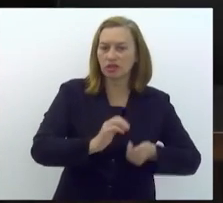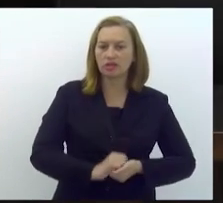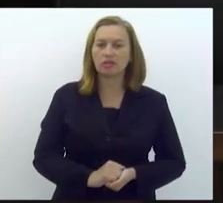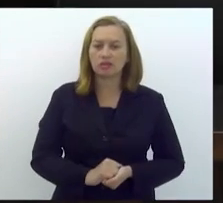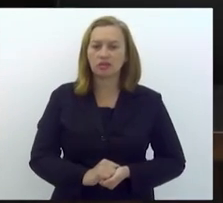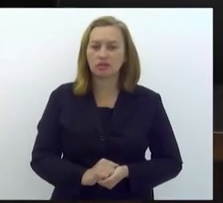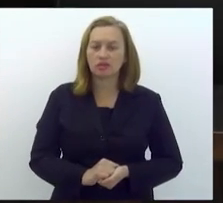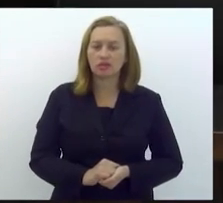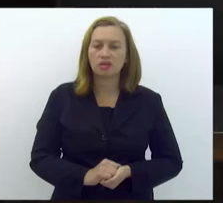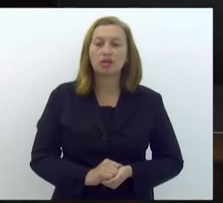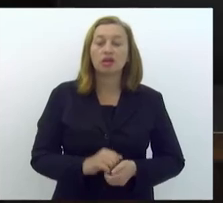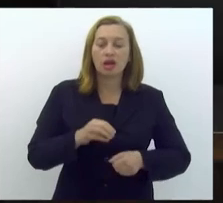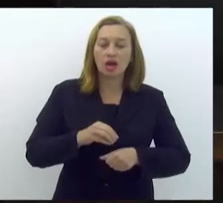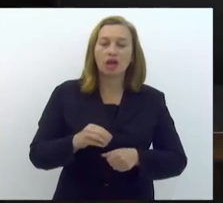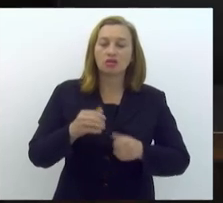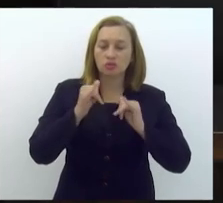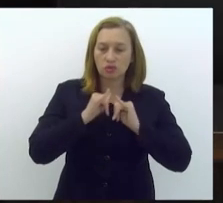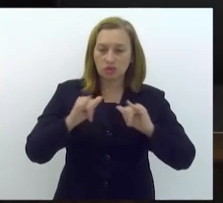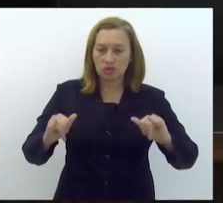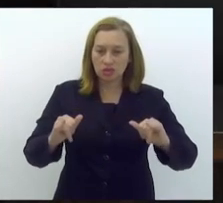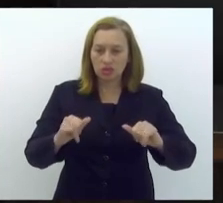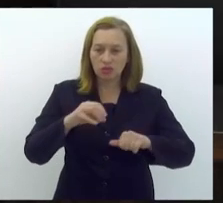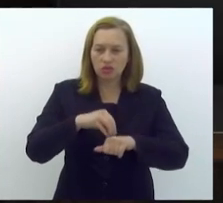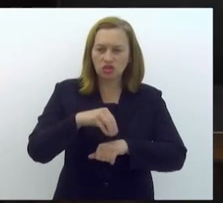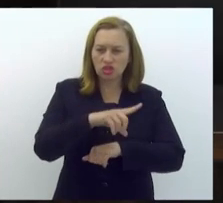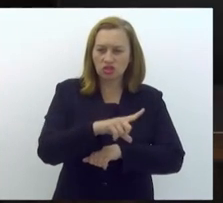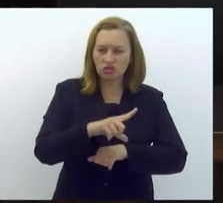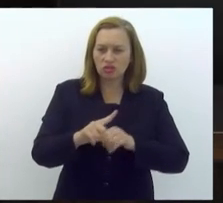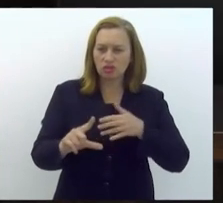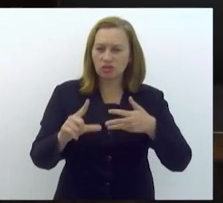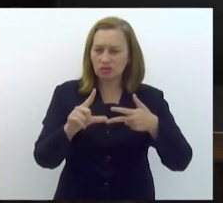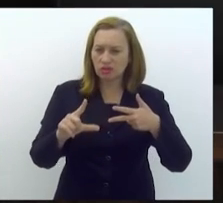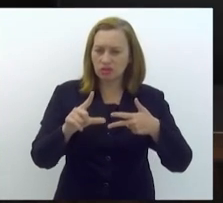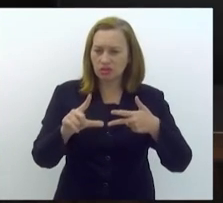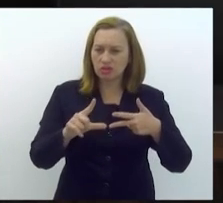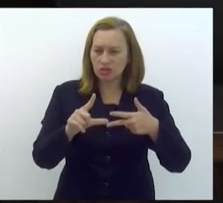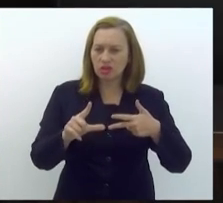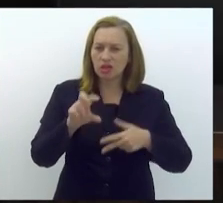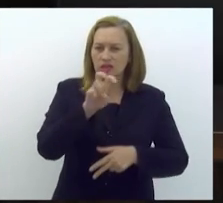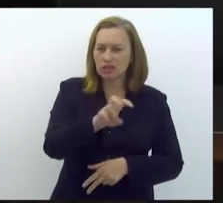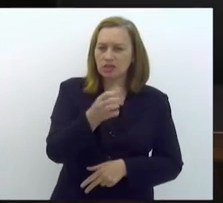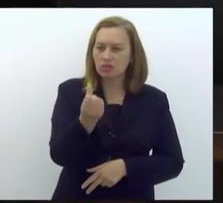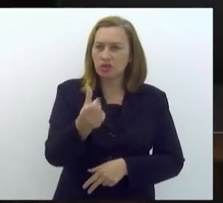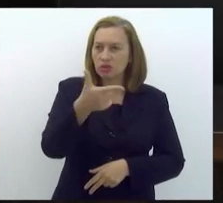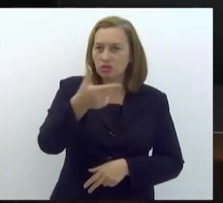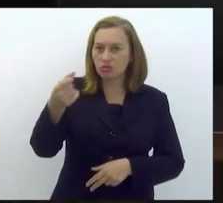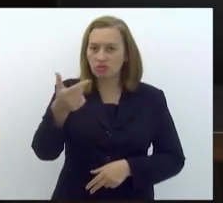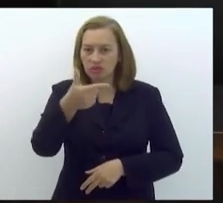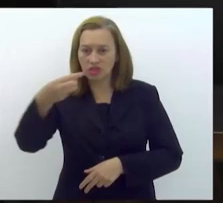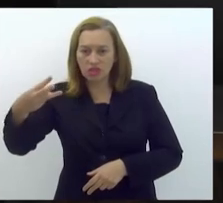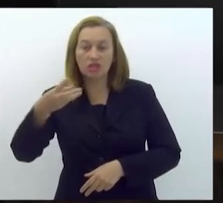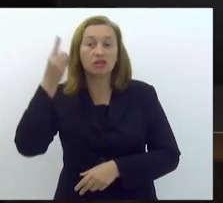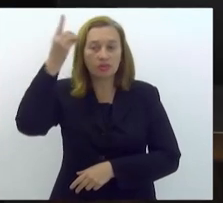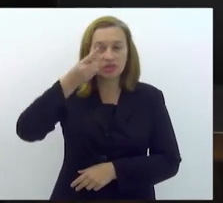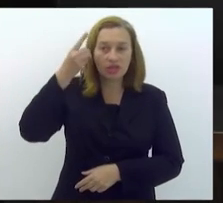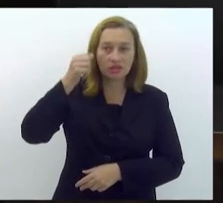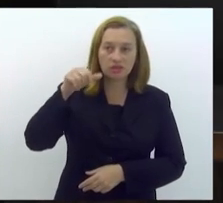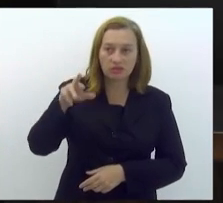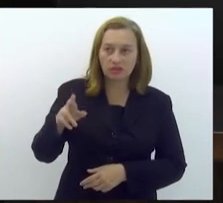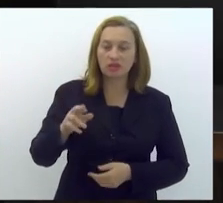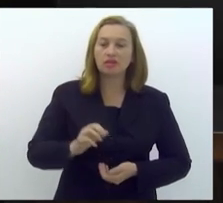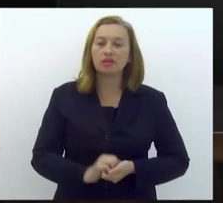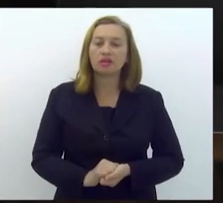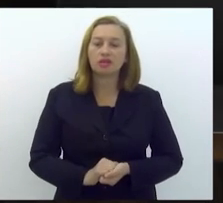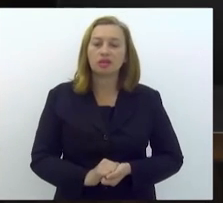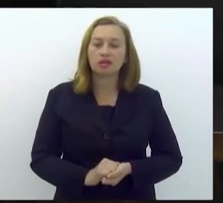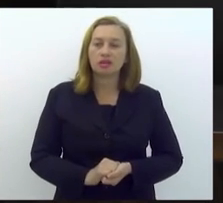técnicas anuncio indicação Legislativa número 56 de 2023 de autoria Deputado Rosemberg Reis